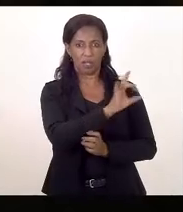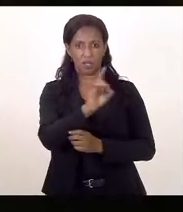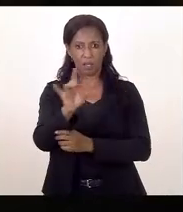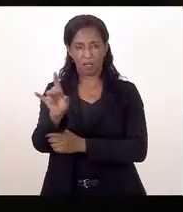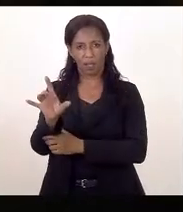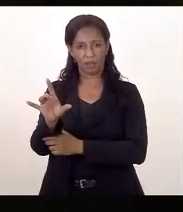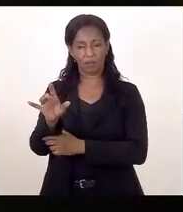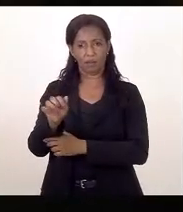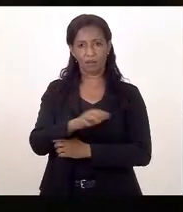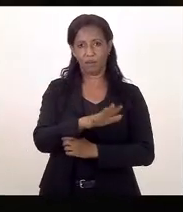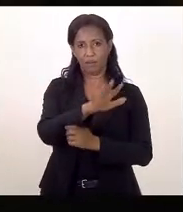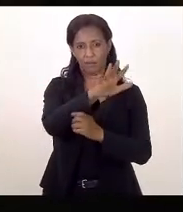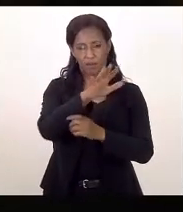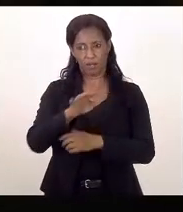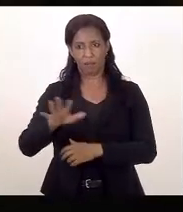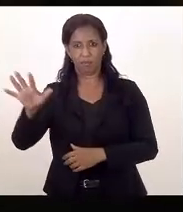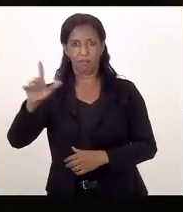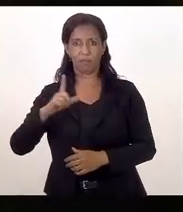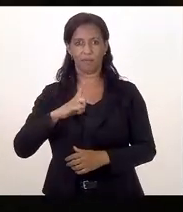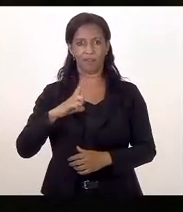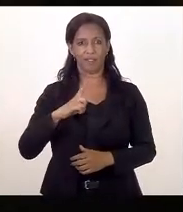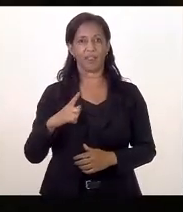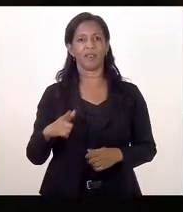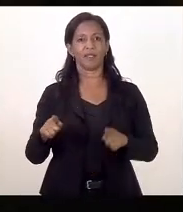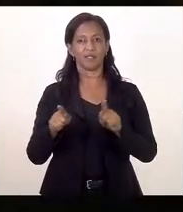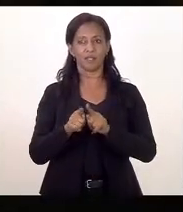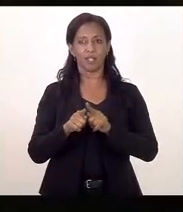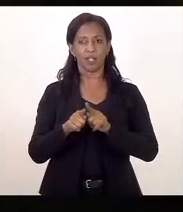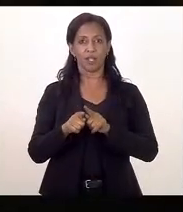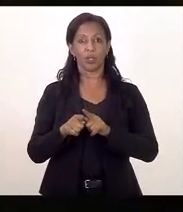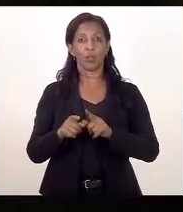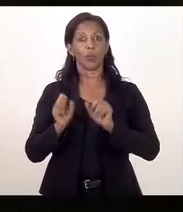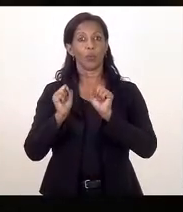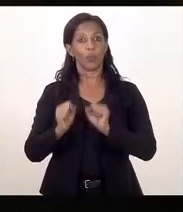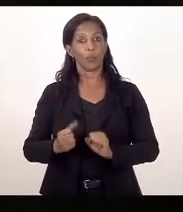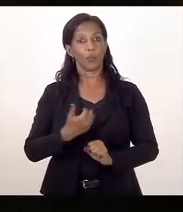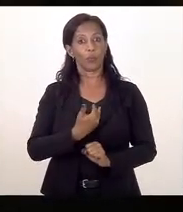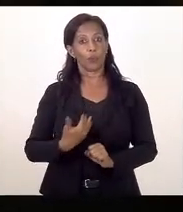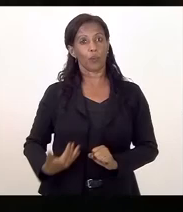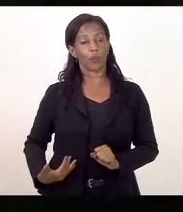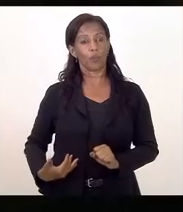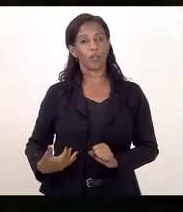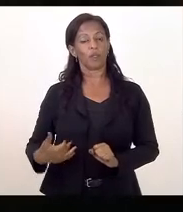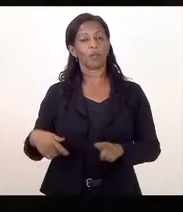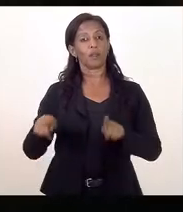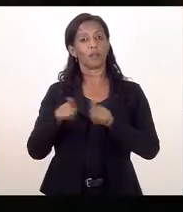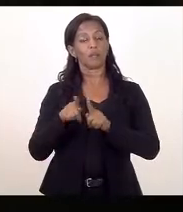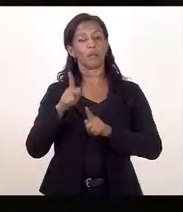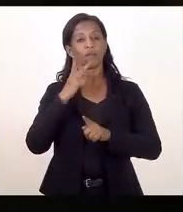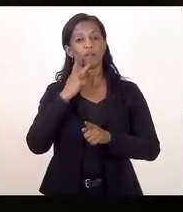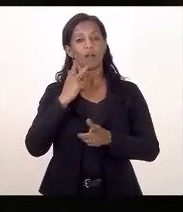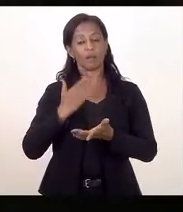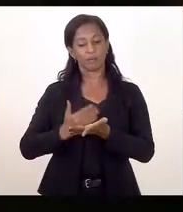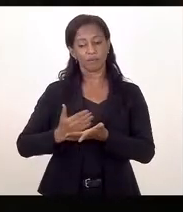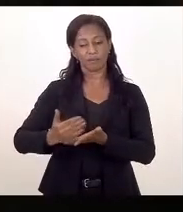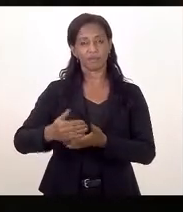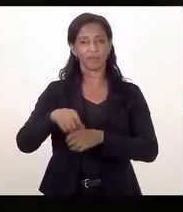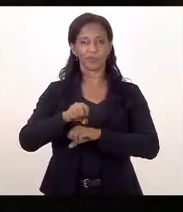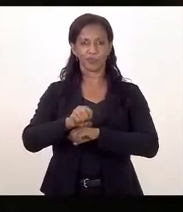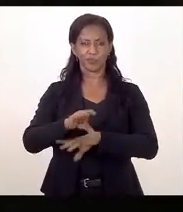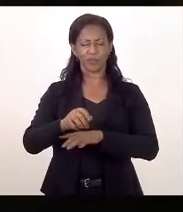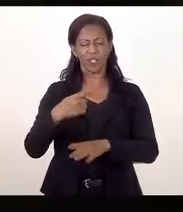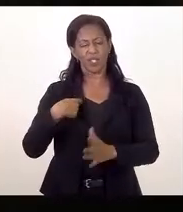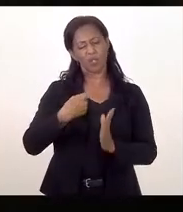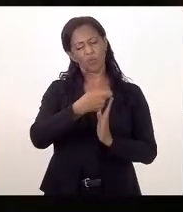e periferia e um papel criminalizador, inclusive, do poder público com relação à favela, a partir da educação. E eu